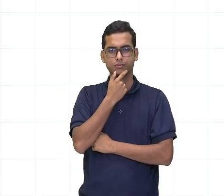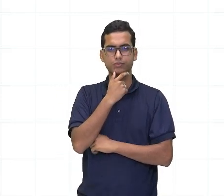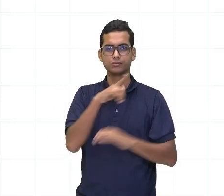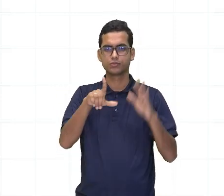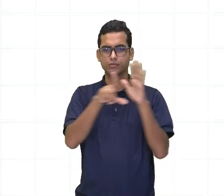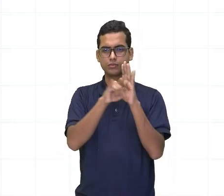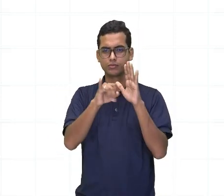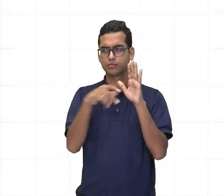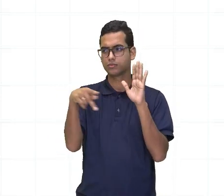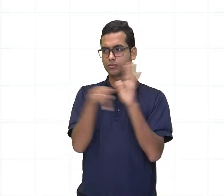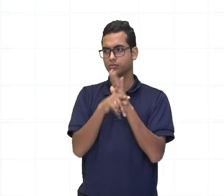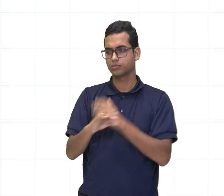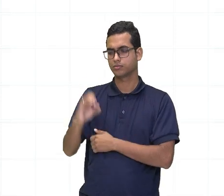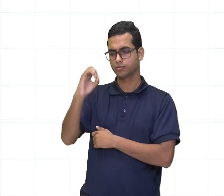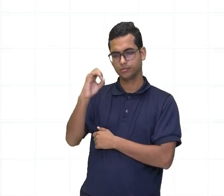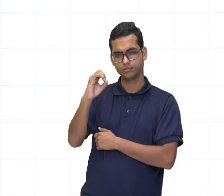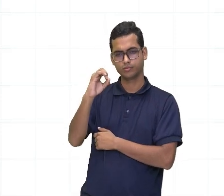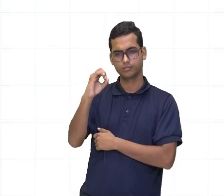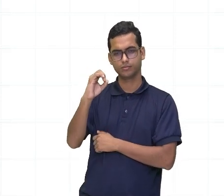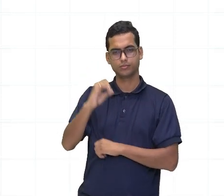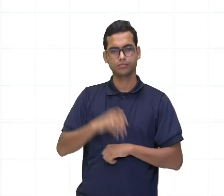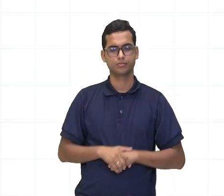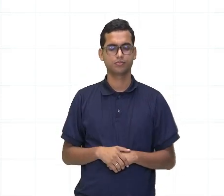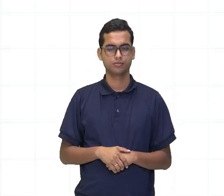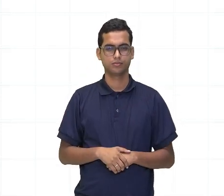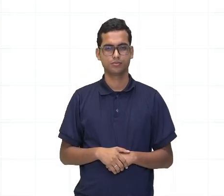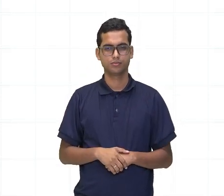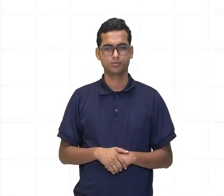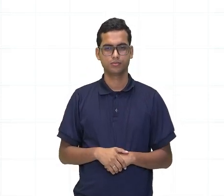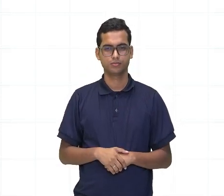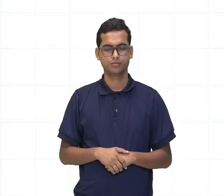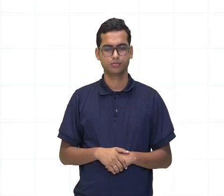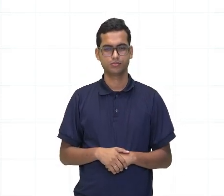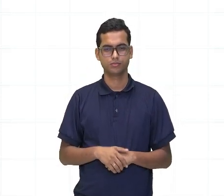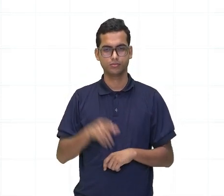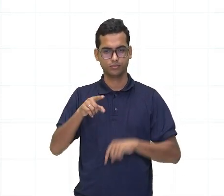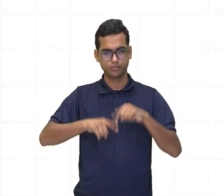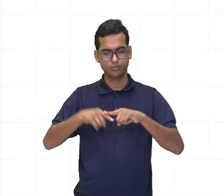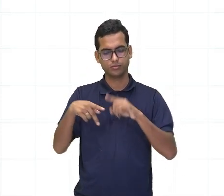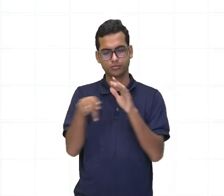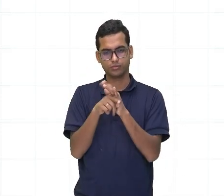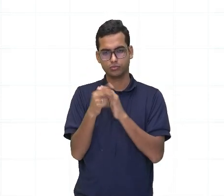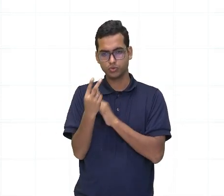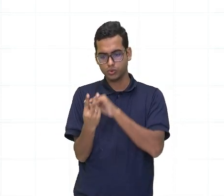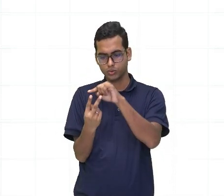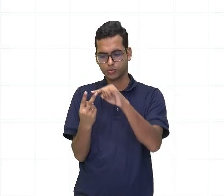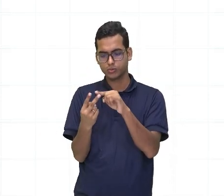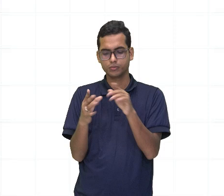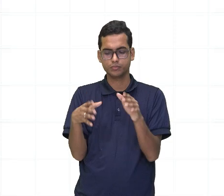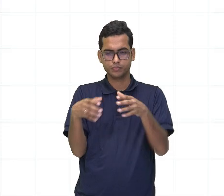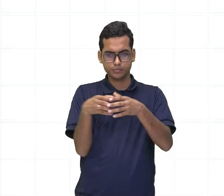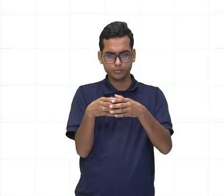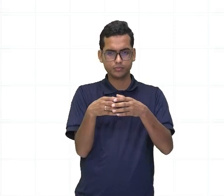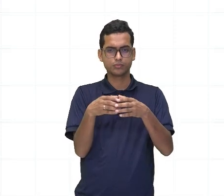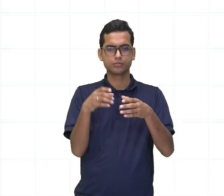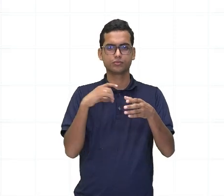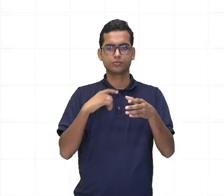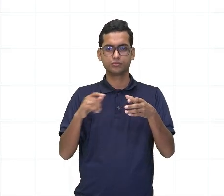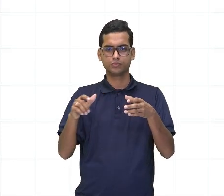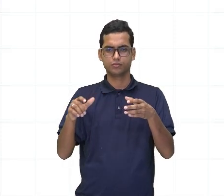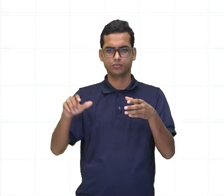justamente isso. E quando 2 corpos, né, com temperaturas diferentes entram em